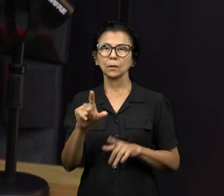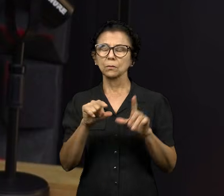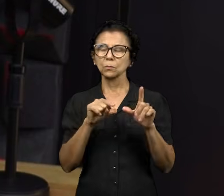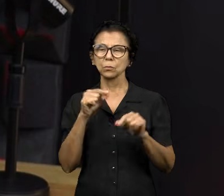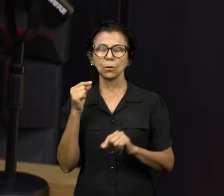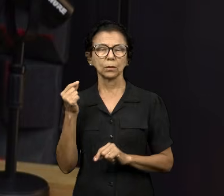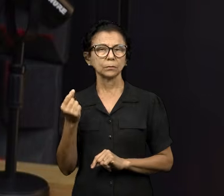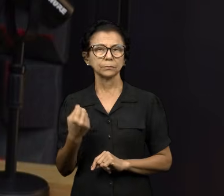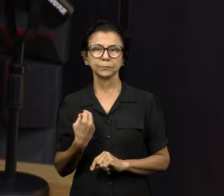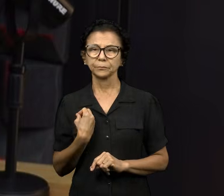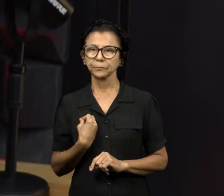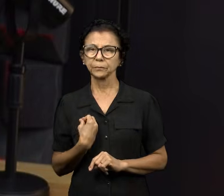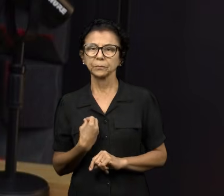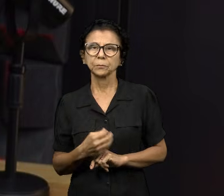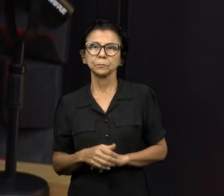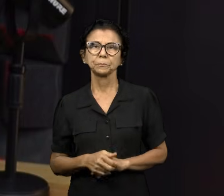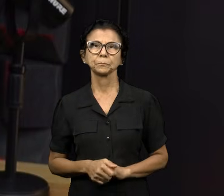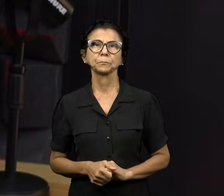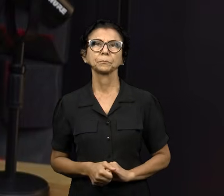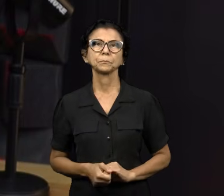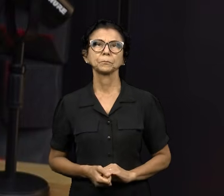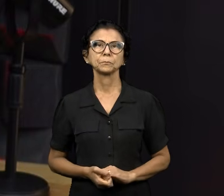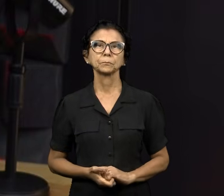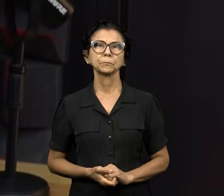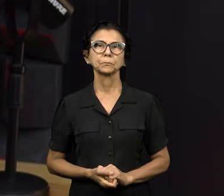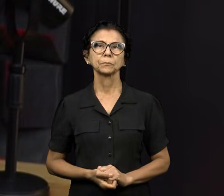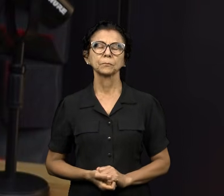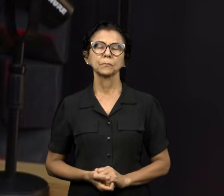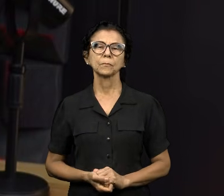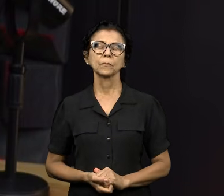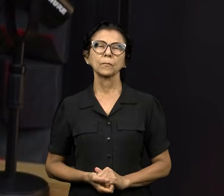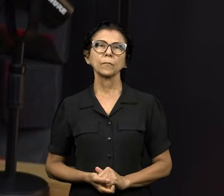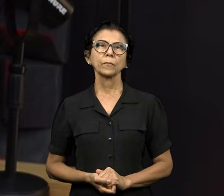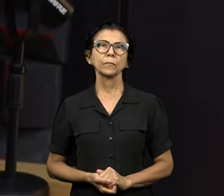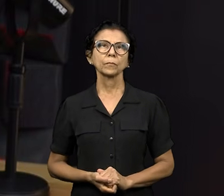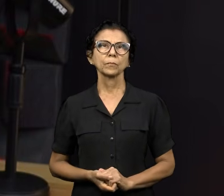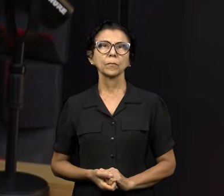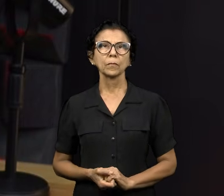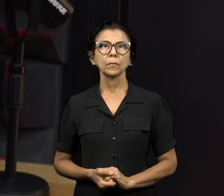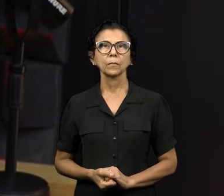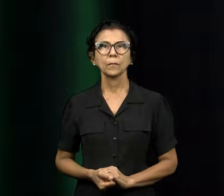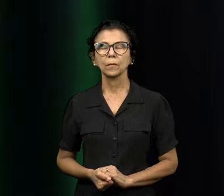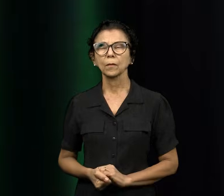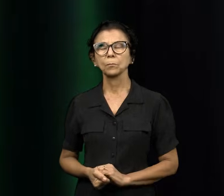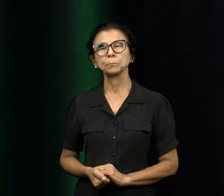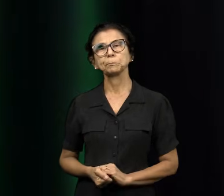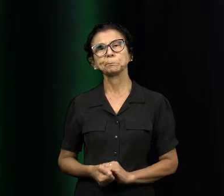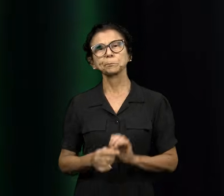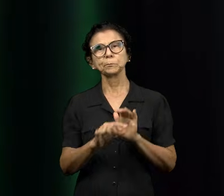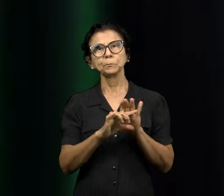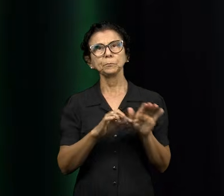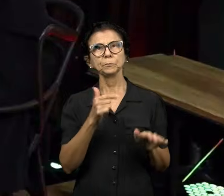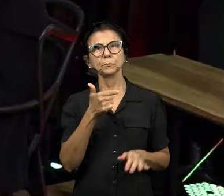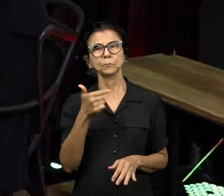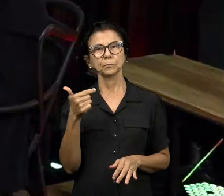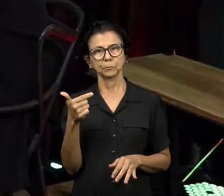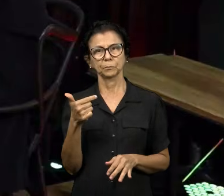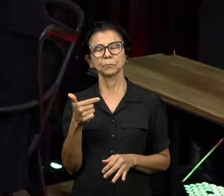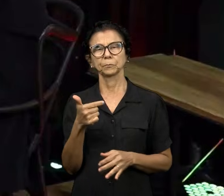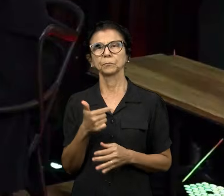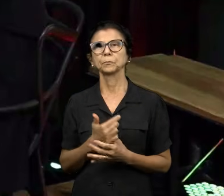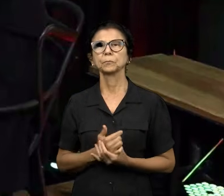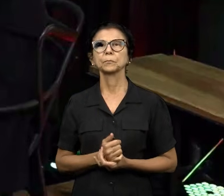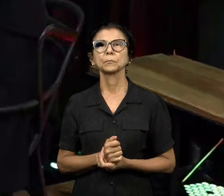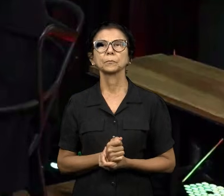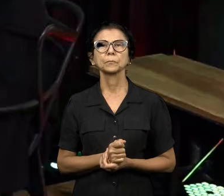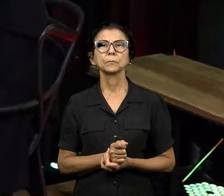vida. Mas é interessante que eu gostaria que passasse, porque nós já estamos chegando ao final, o verso 22 traz algo muito sério, até continuidade